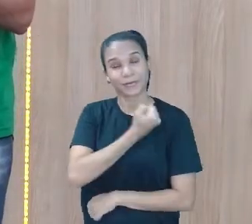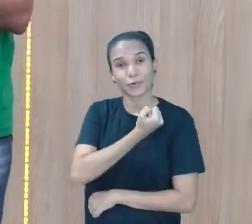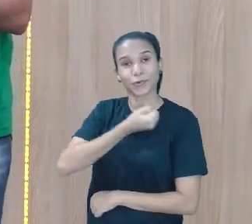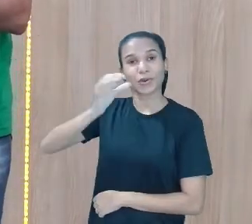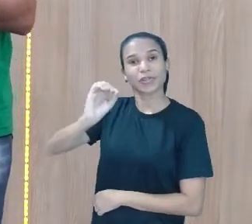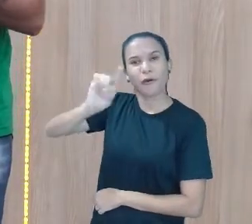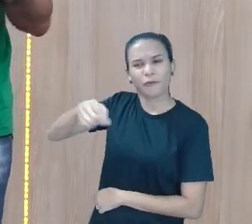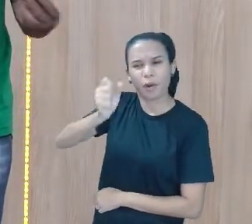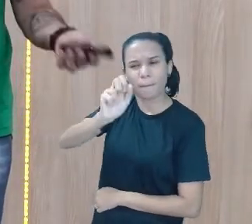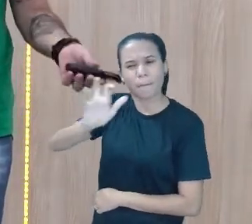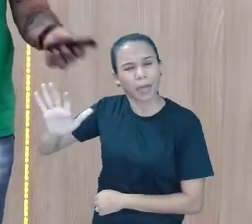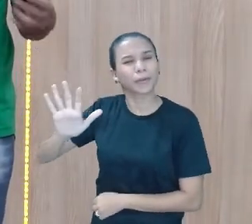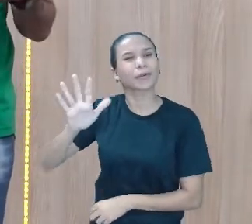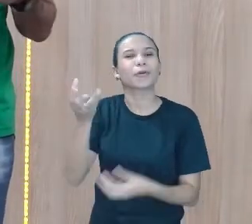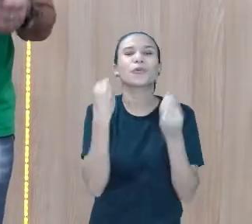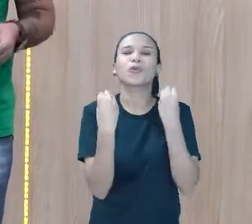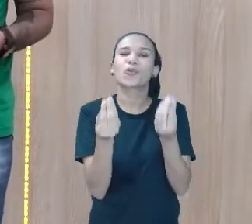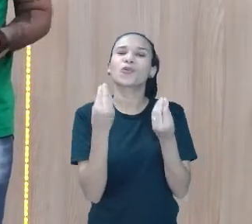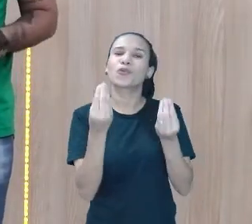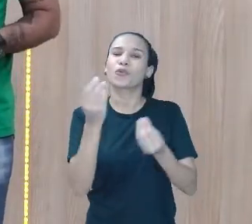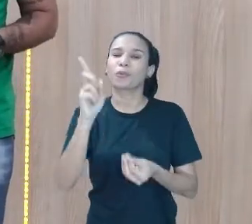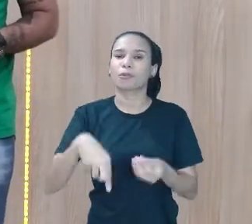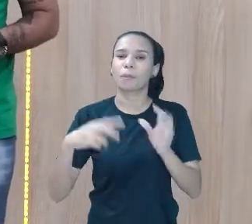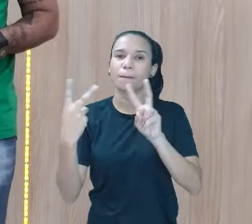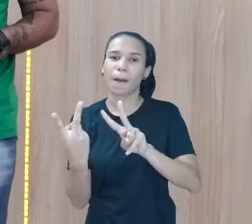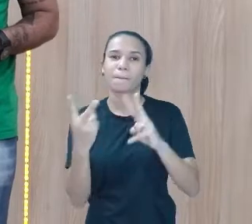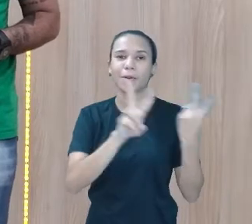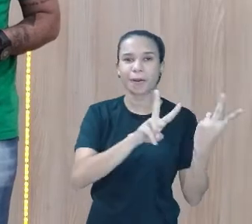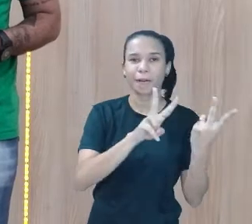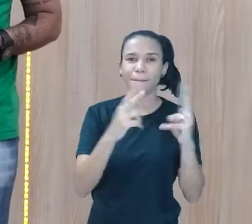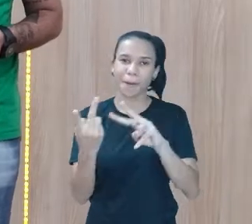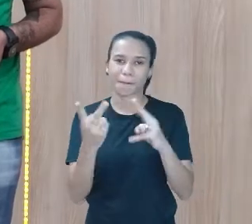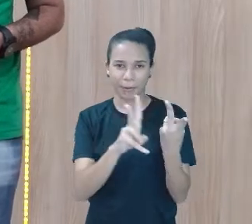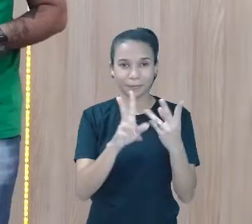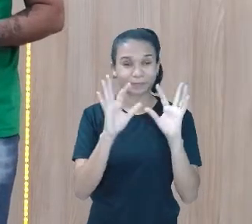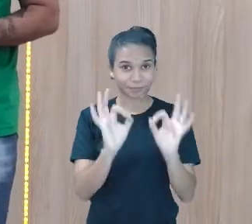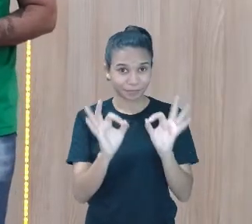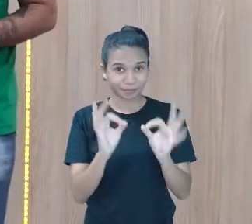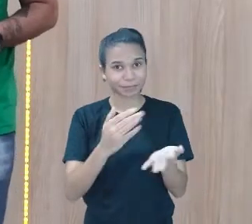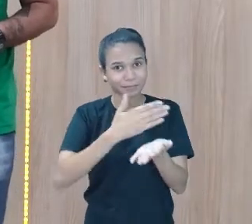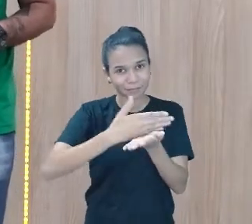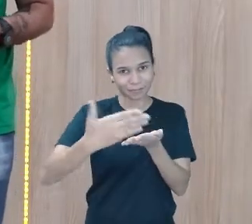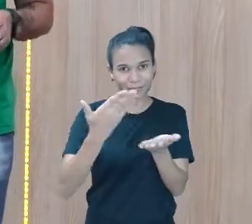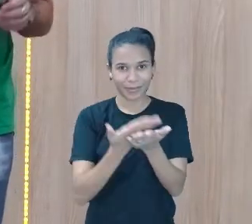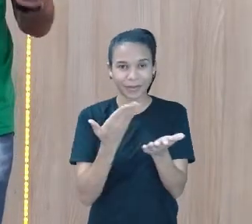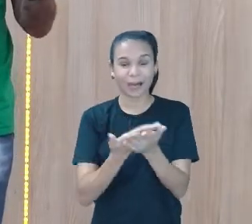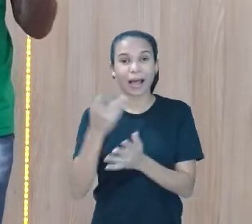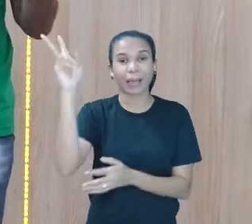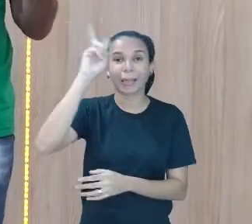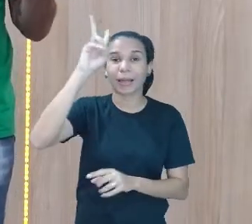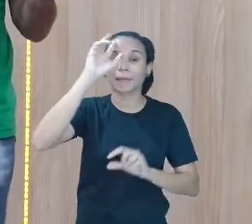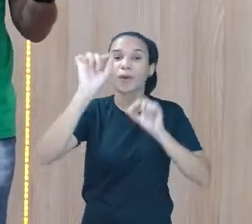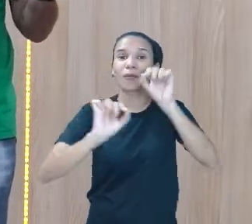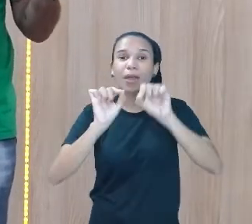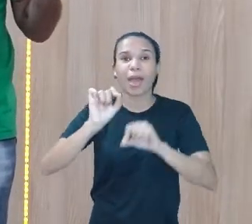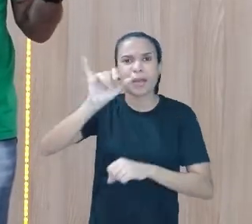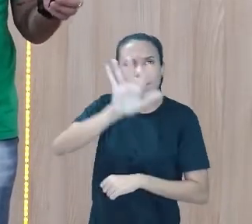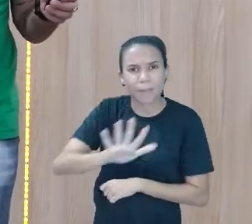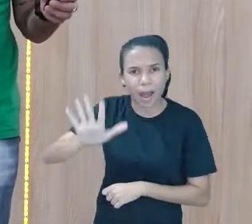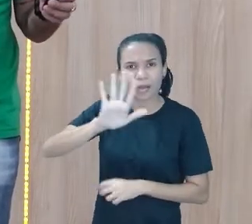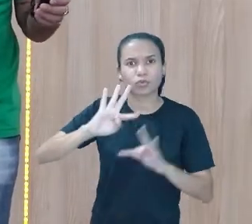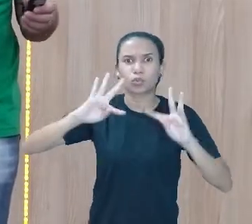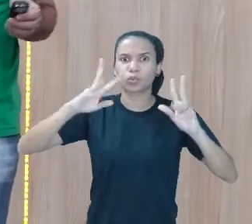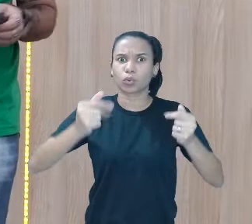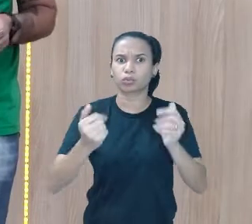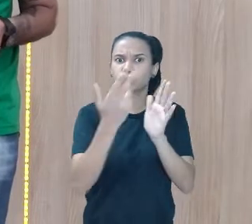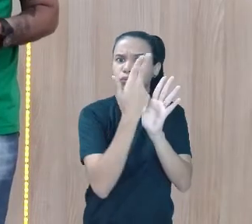na forma decimal e como ficar passando de uma para outra, tá certo? Então vamos começar a aula agora, lembrando que todas as imagens e todas